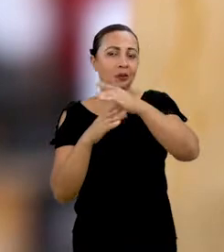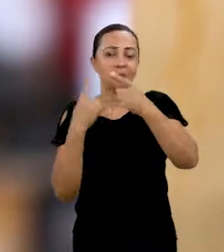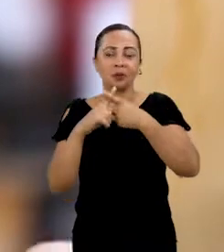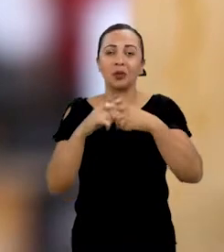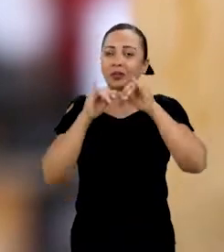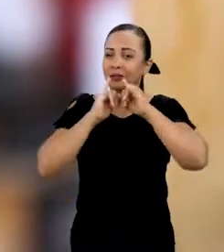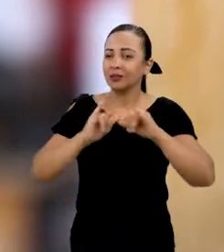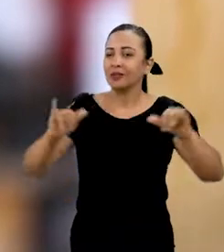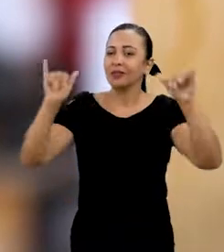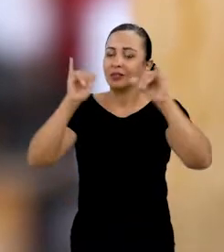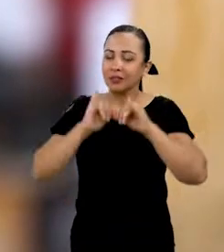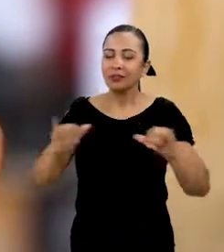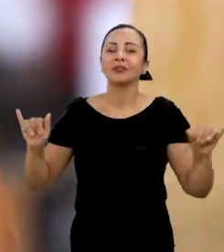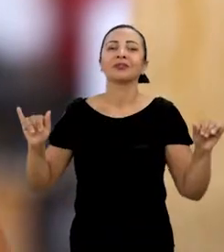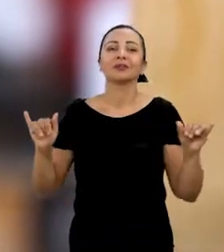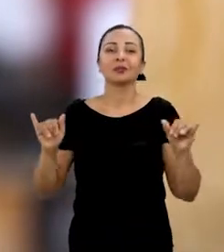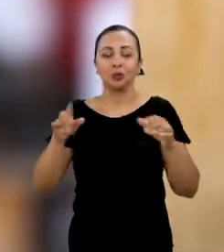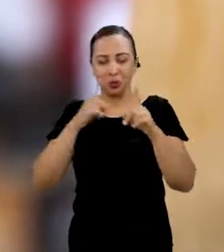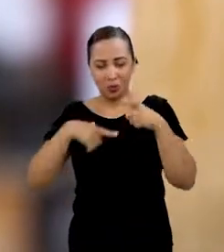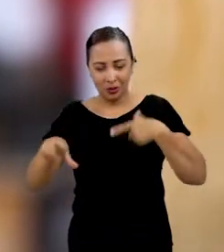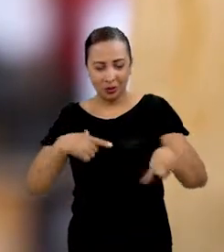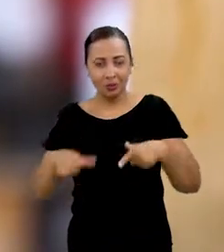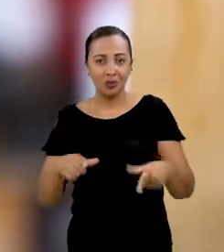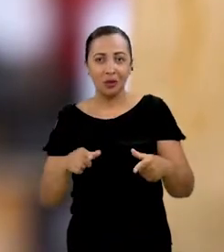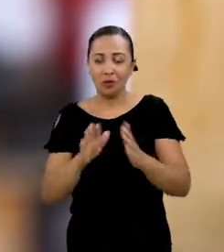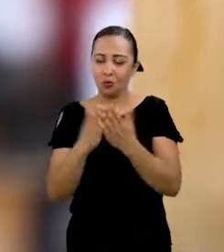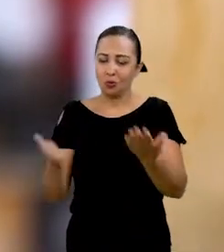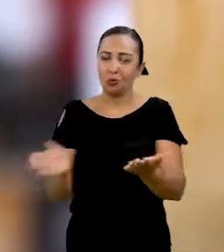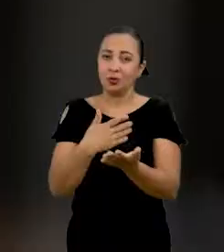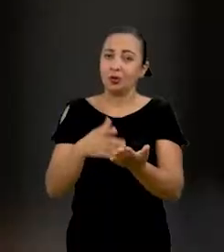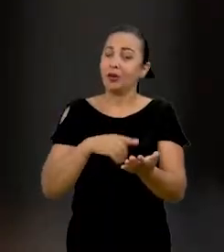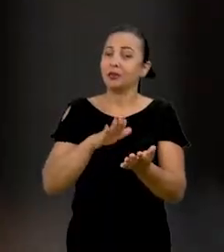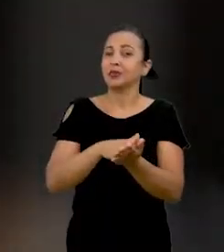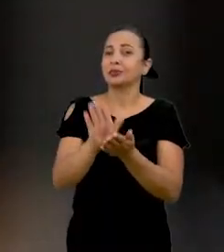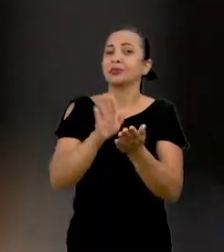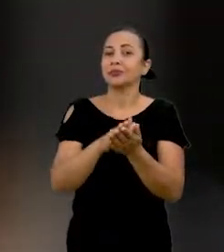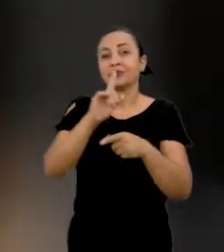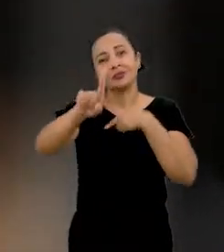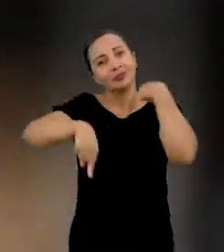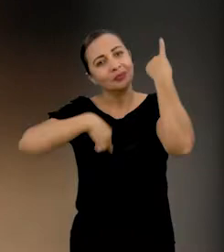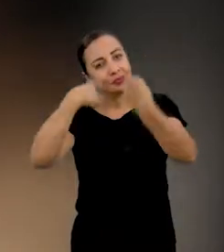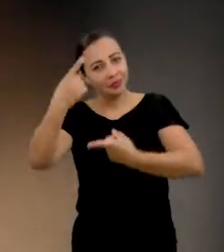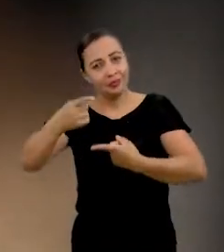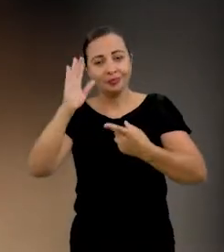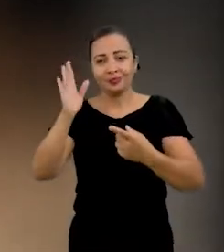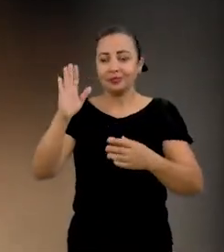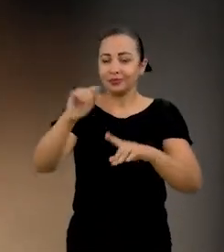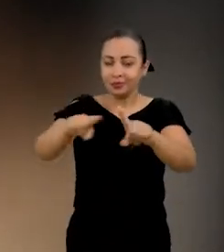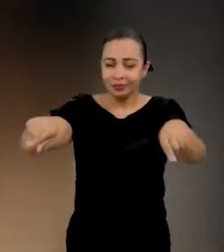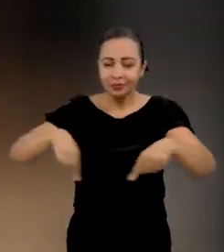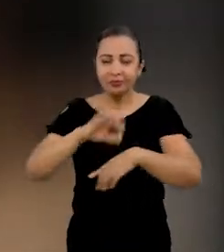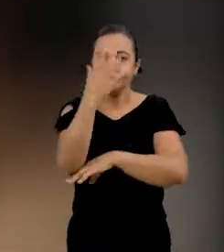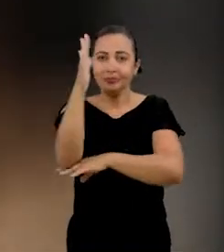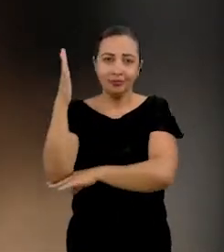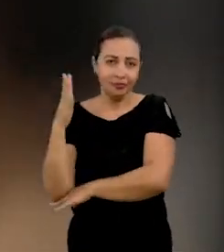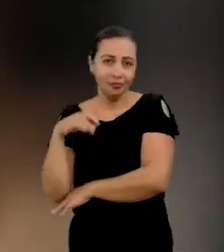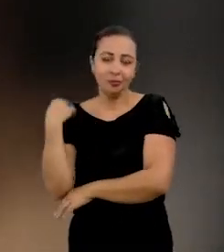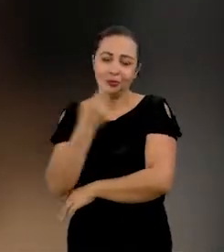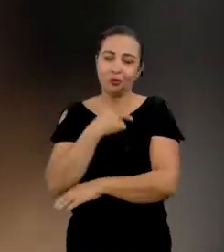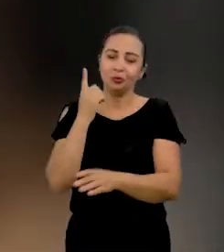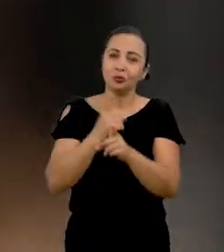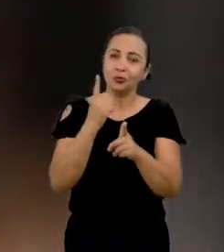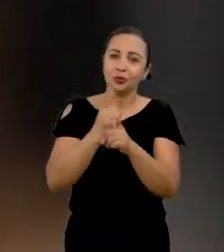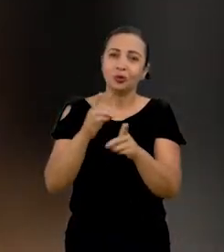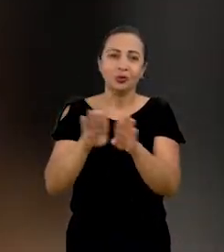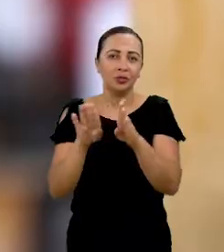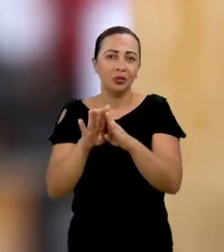eles se divulgavam, faziam a sua propaganda nos jornais impressos. Depois, já aqui na Praça General Valadão,